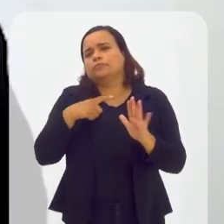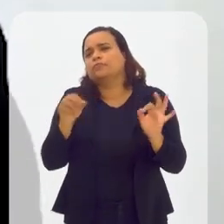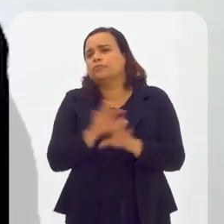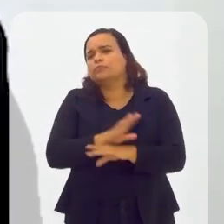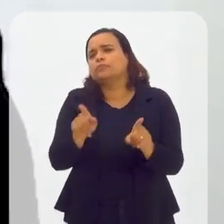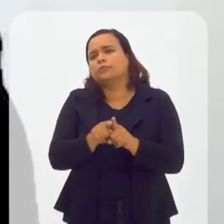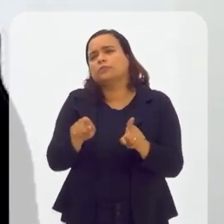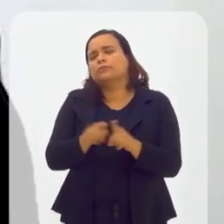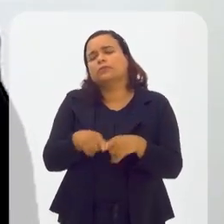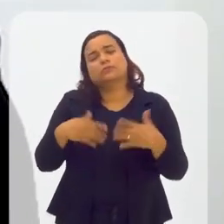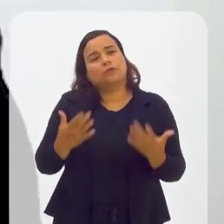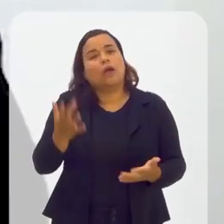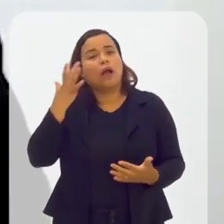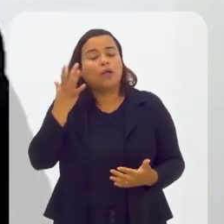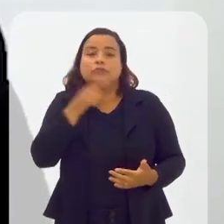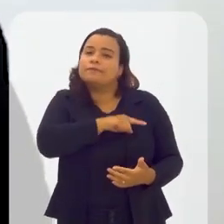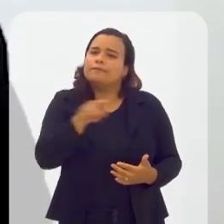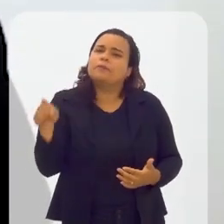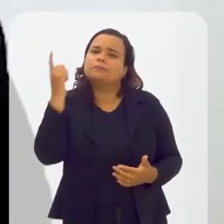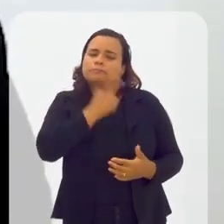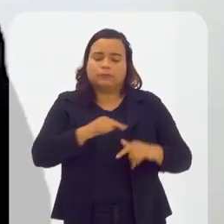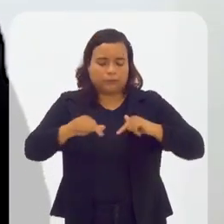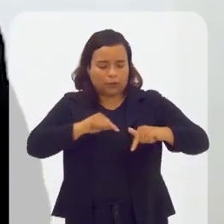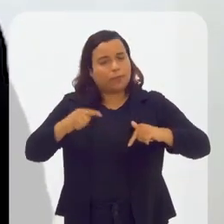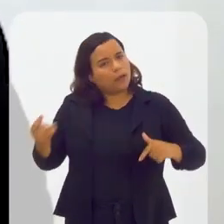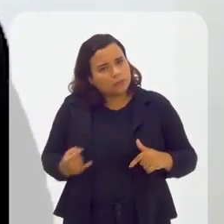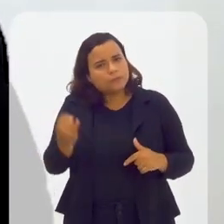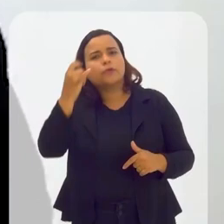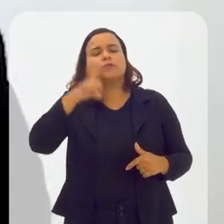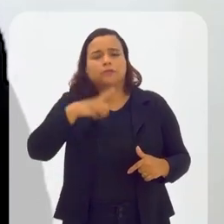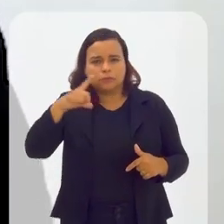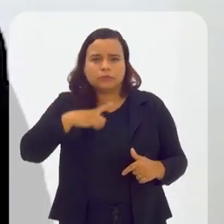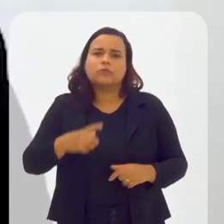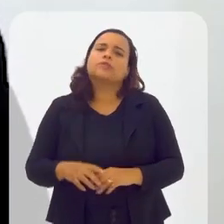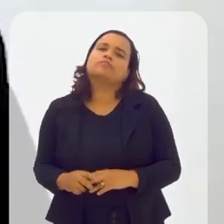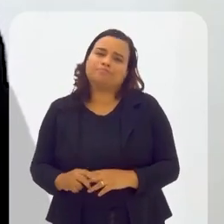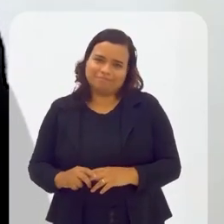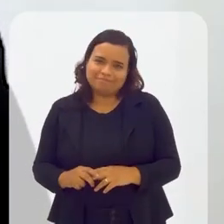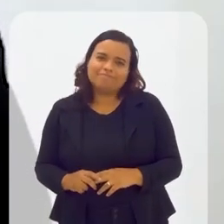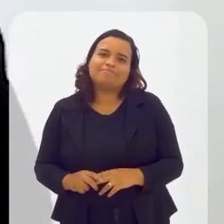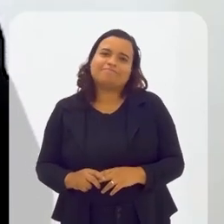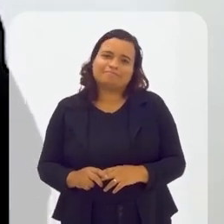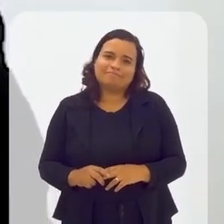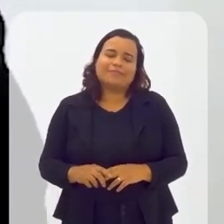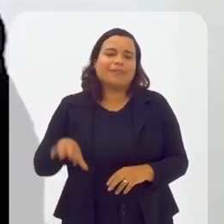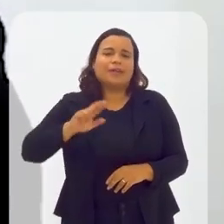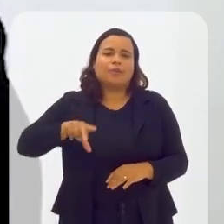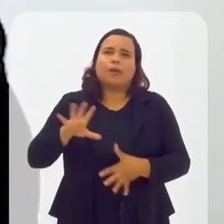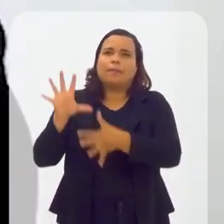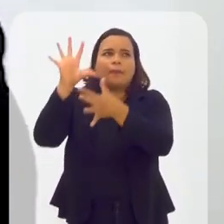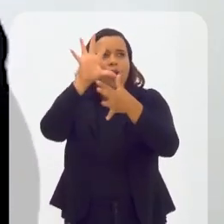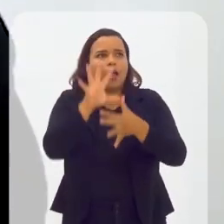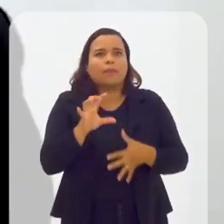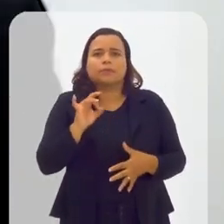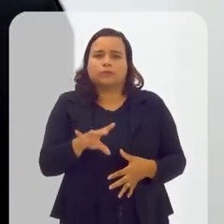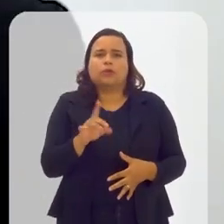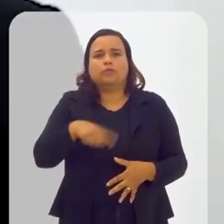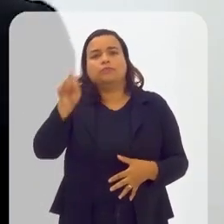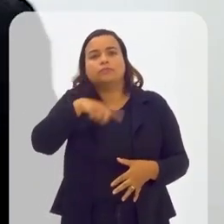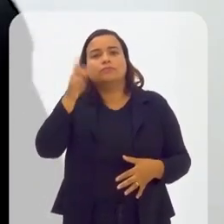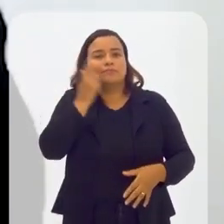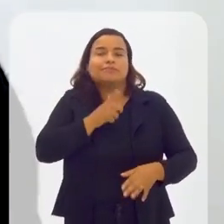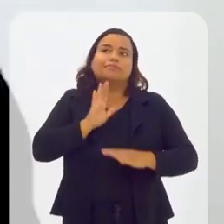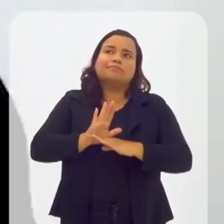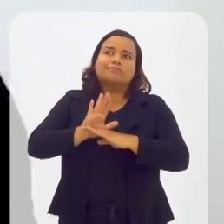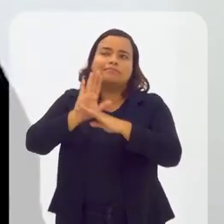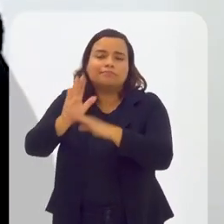alguma base de dados por ali. Então, acho que vocês têm aí um trabalho importante, Guiz, de não é só mapear pelo